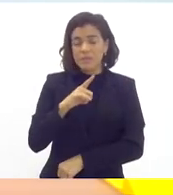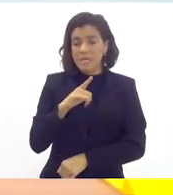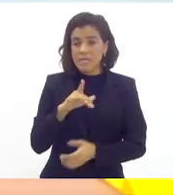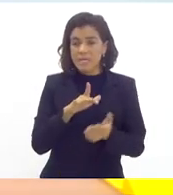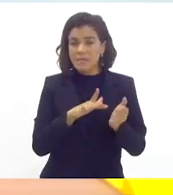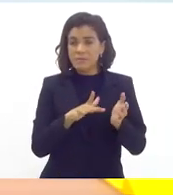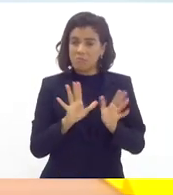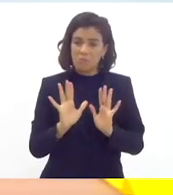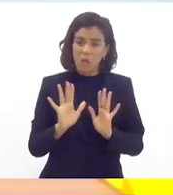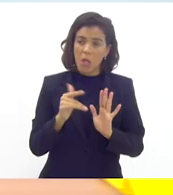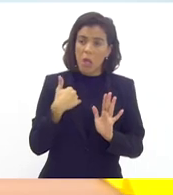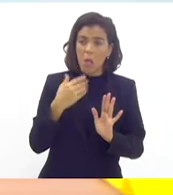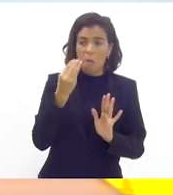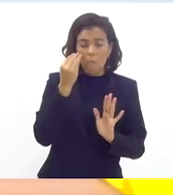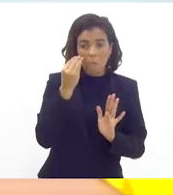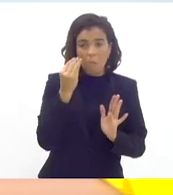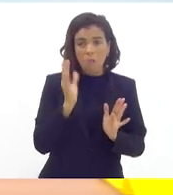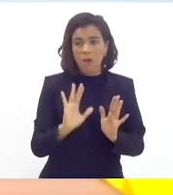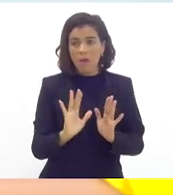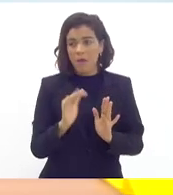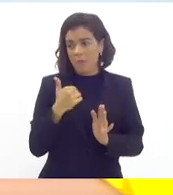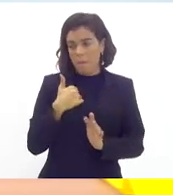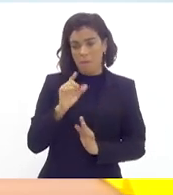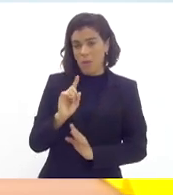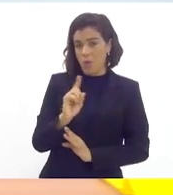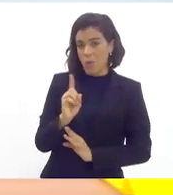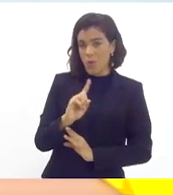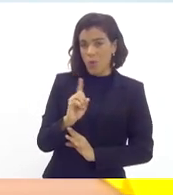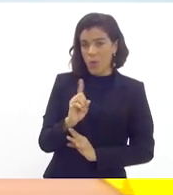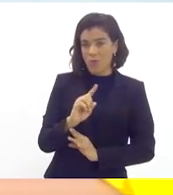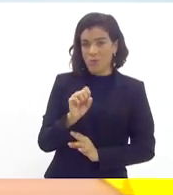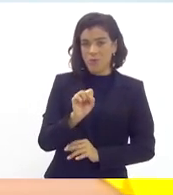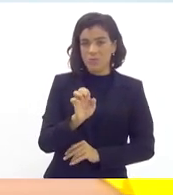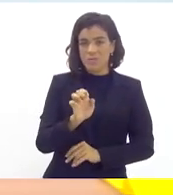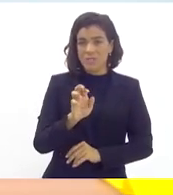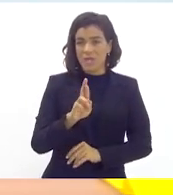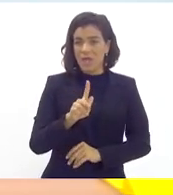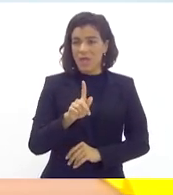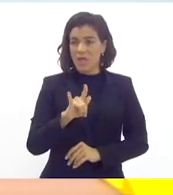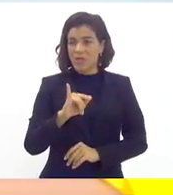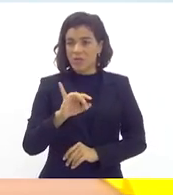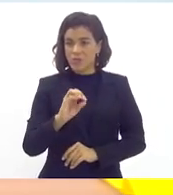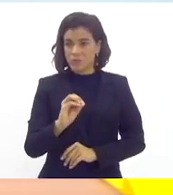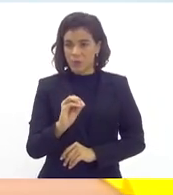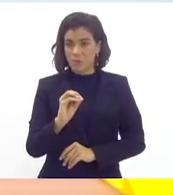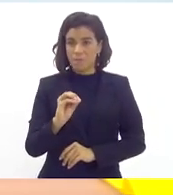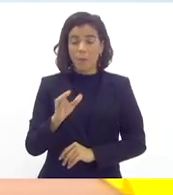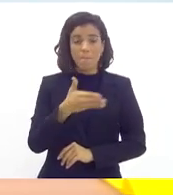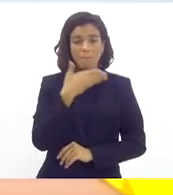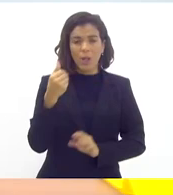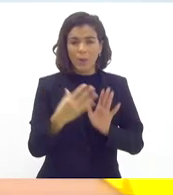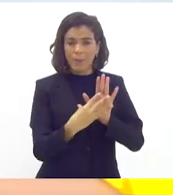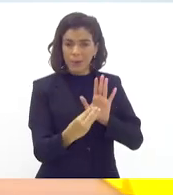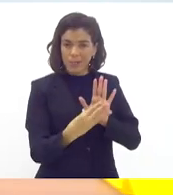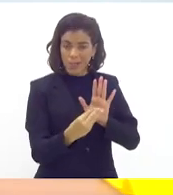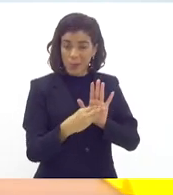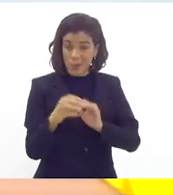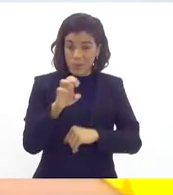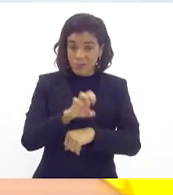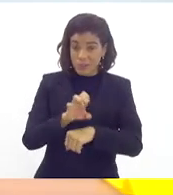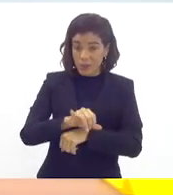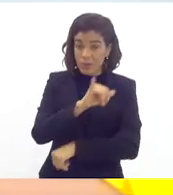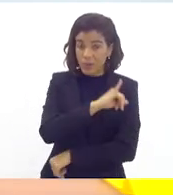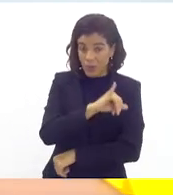existem, nem são minhas, são do Sérgio Gobetti, que é a pessoa que tem o melhor modelo de projeção. de impacto federativo, o Estado de Rio de Janeiro ganha com